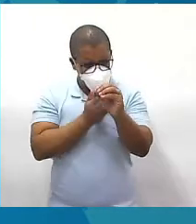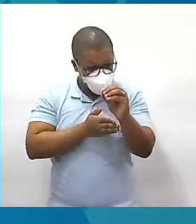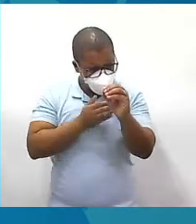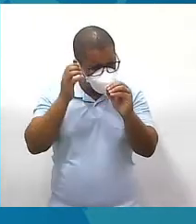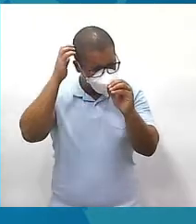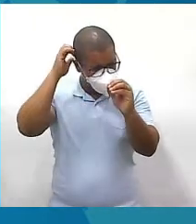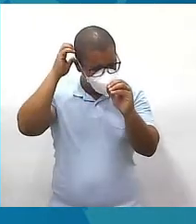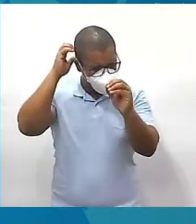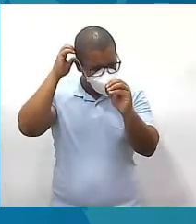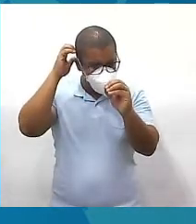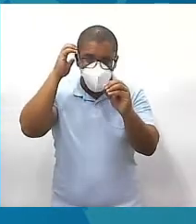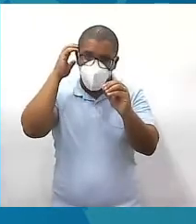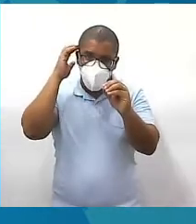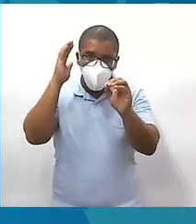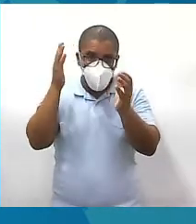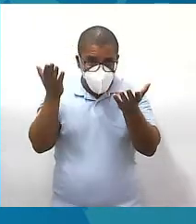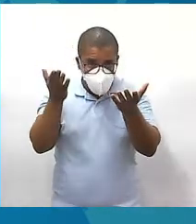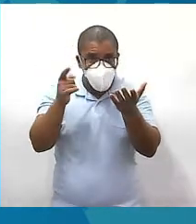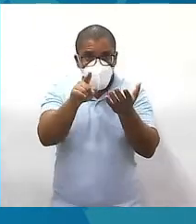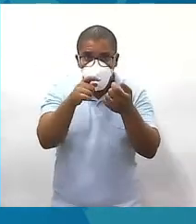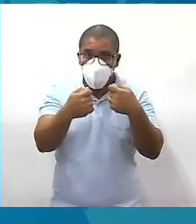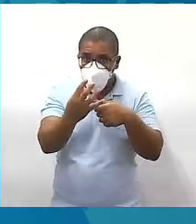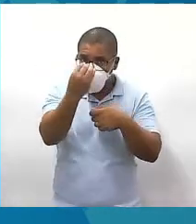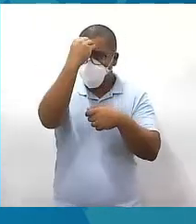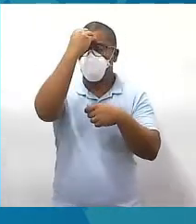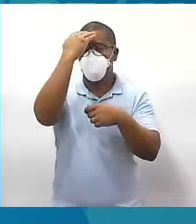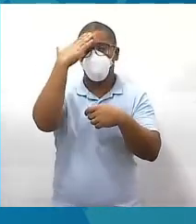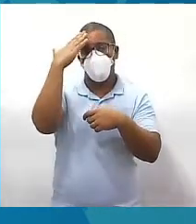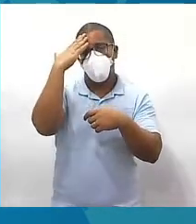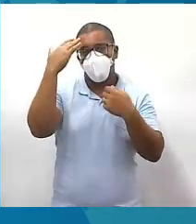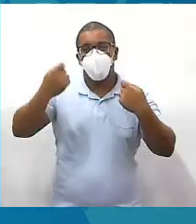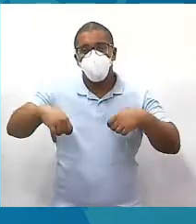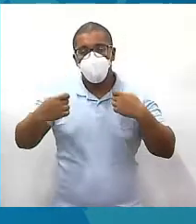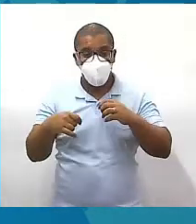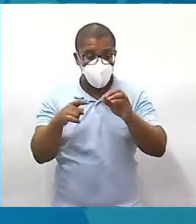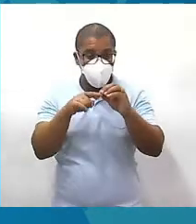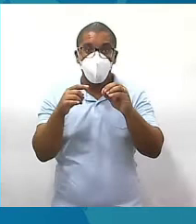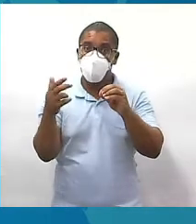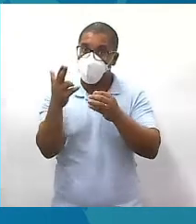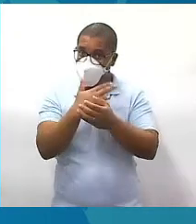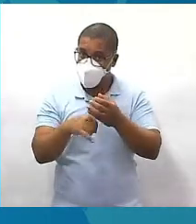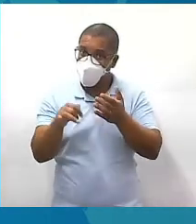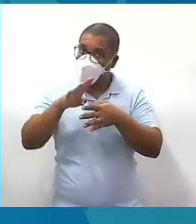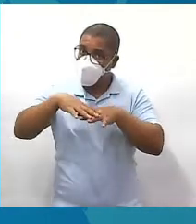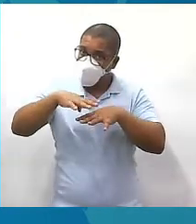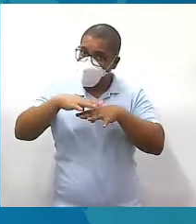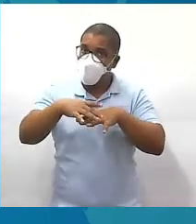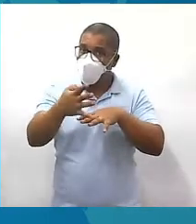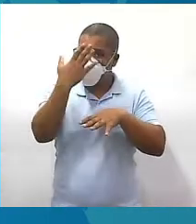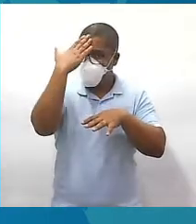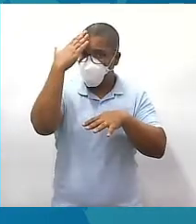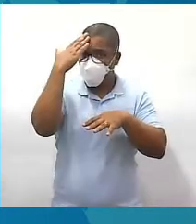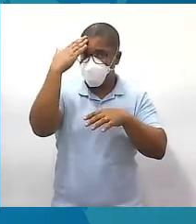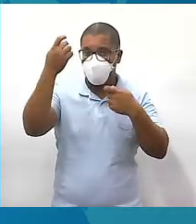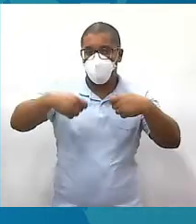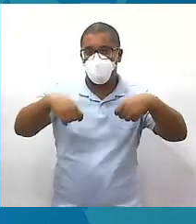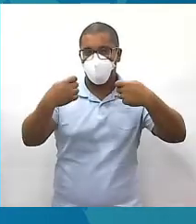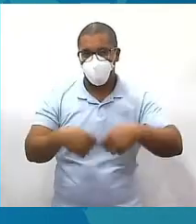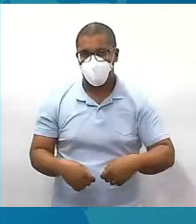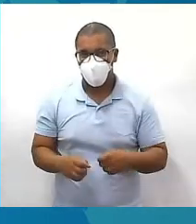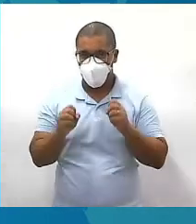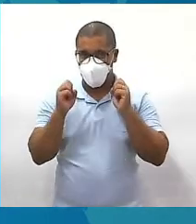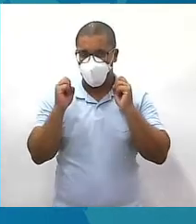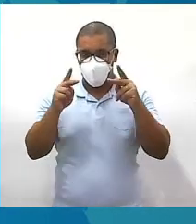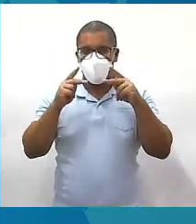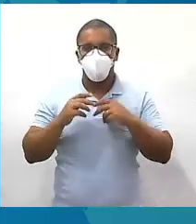da questão a partir do momento que você não reconhece o símbolo matemático. Então fica ligado e acompanha com a gente.